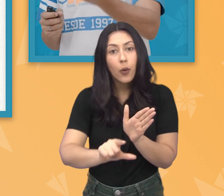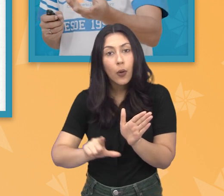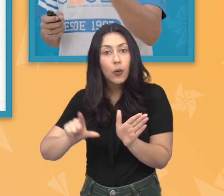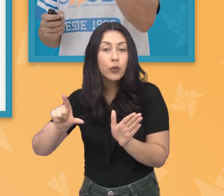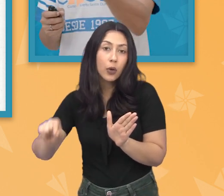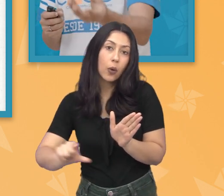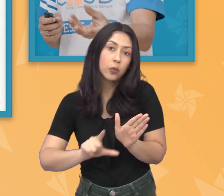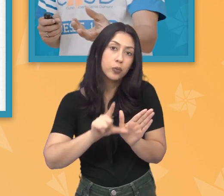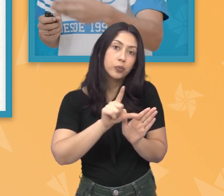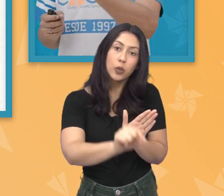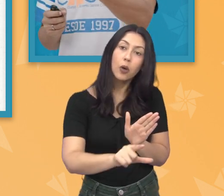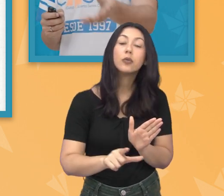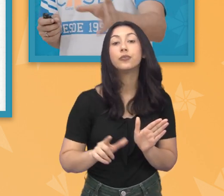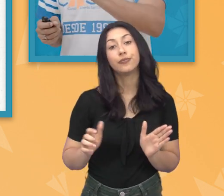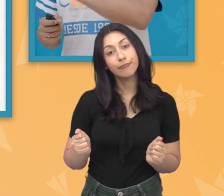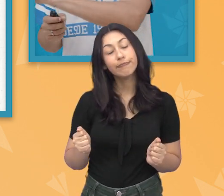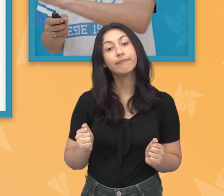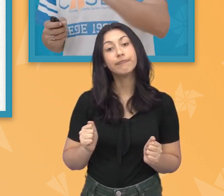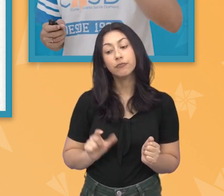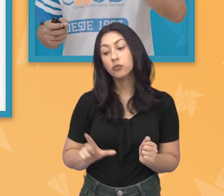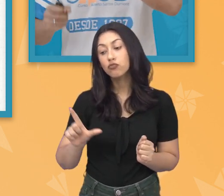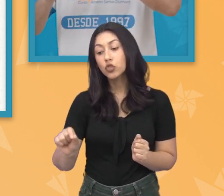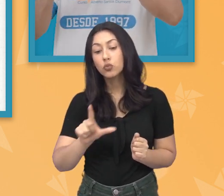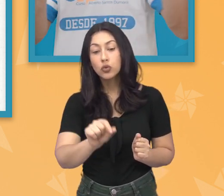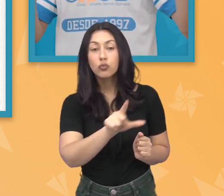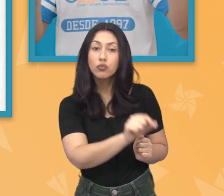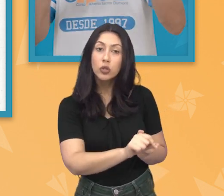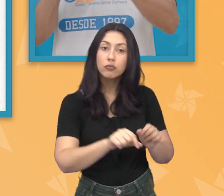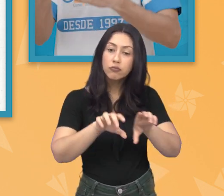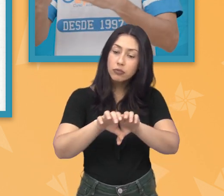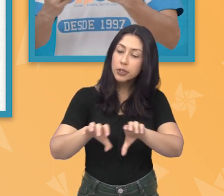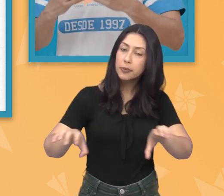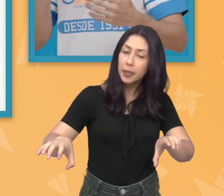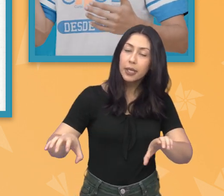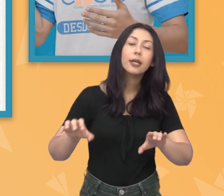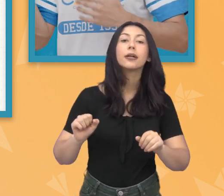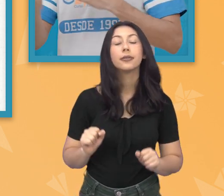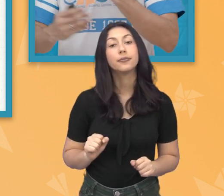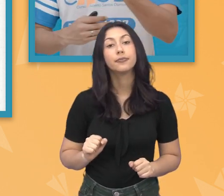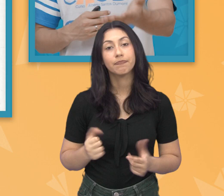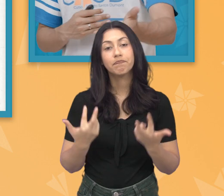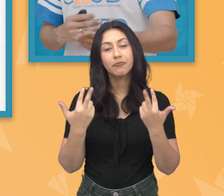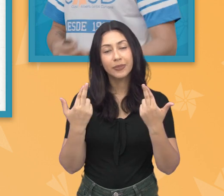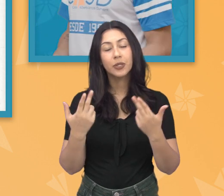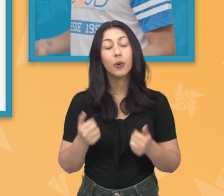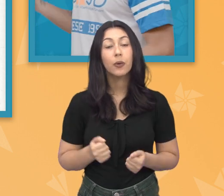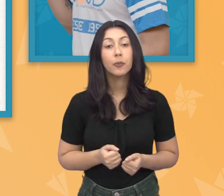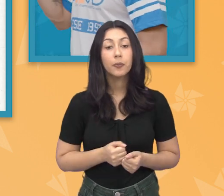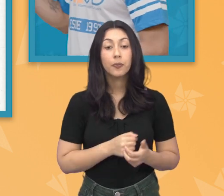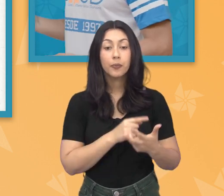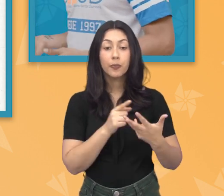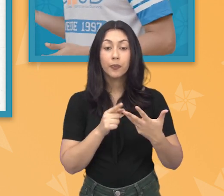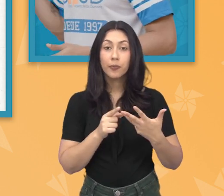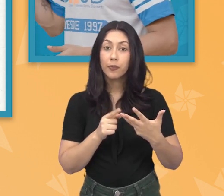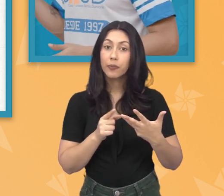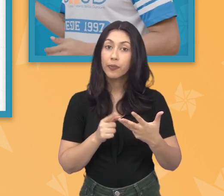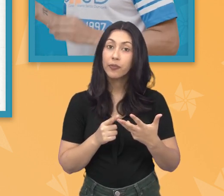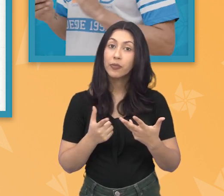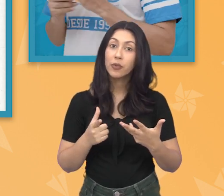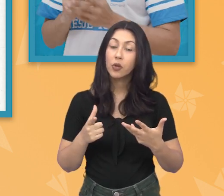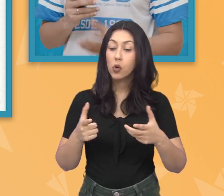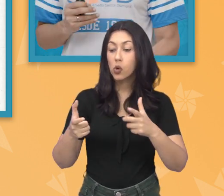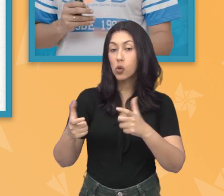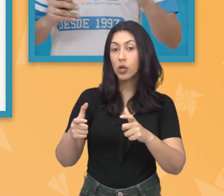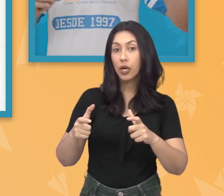essas substâncias tóxicas que estão ali na água, elas vão ingerir catando elas. Nesse caso é considerado como uma catação. E por fim, na